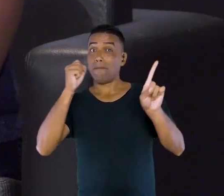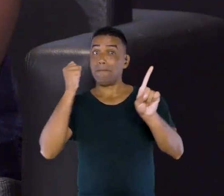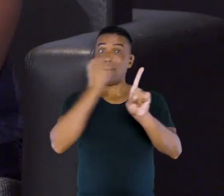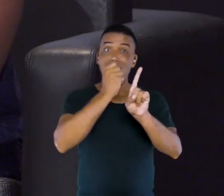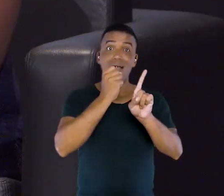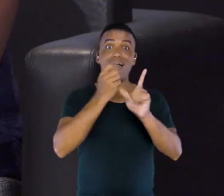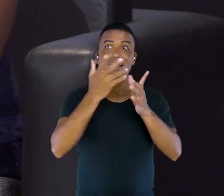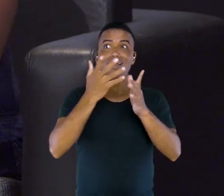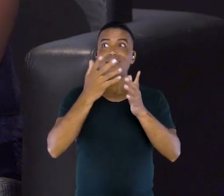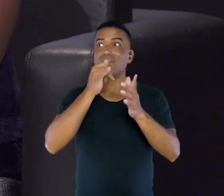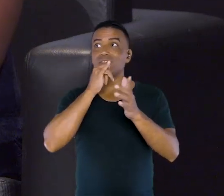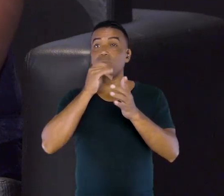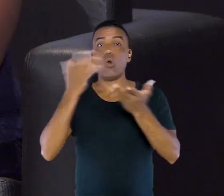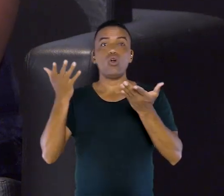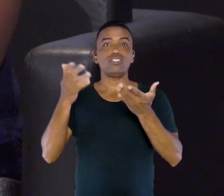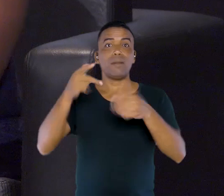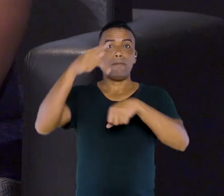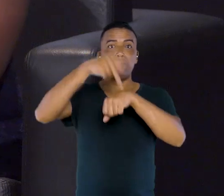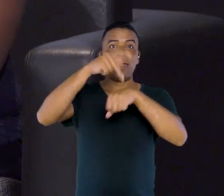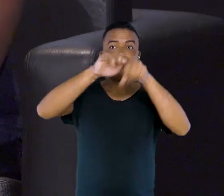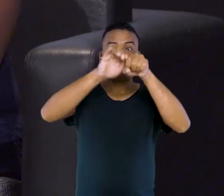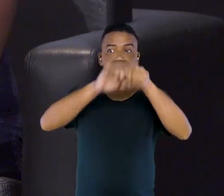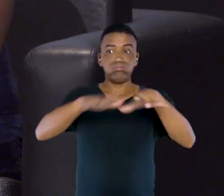aí deitadona, que é